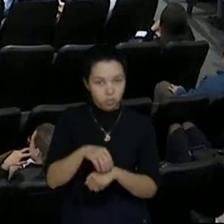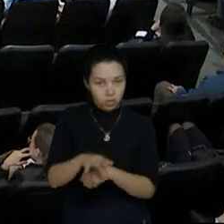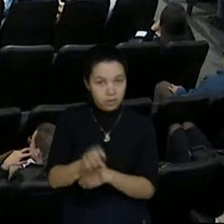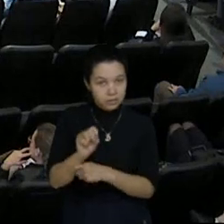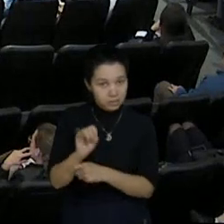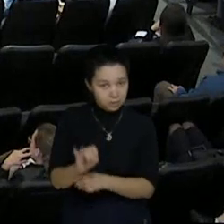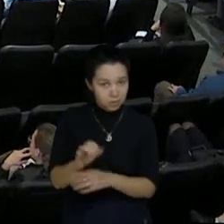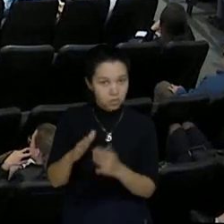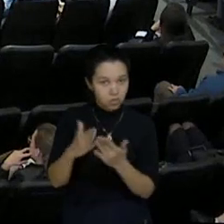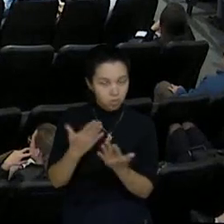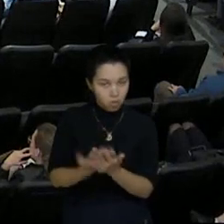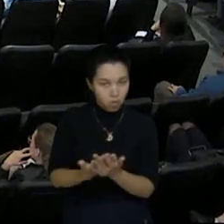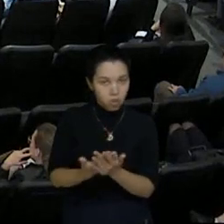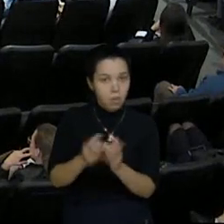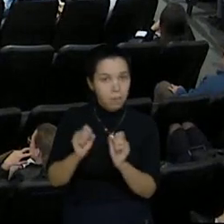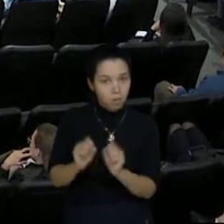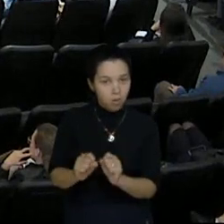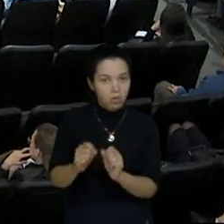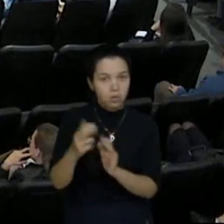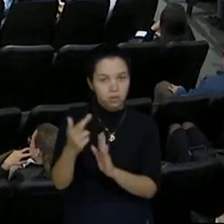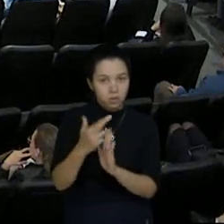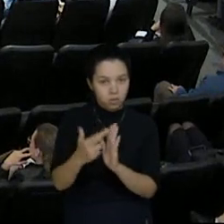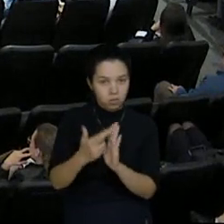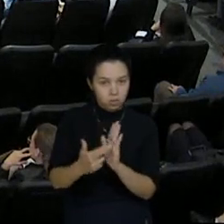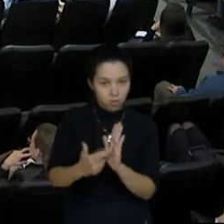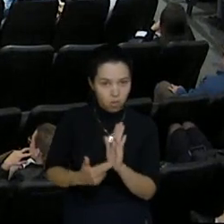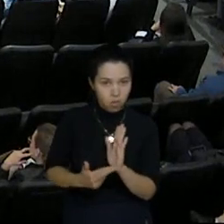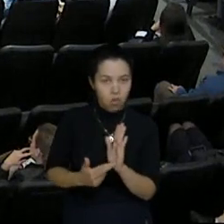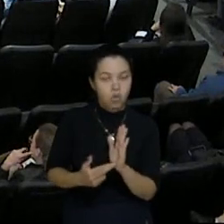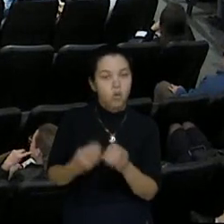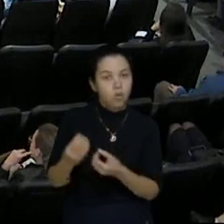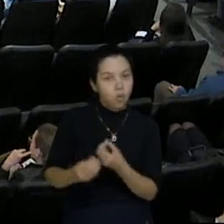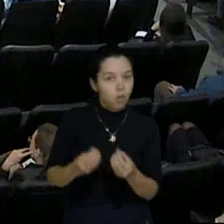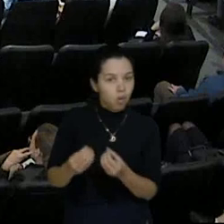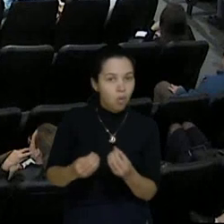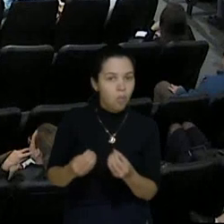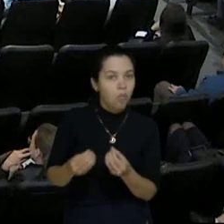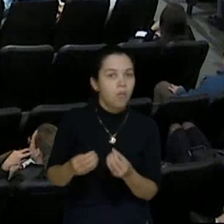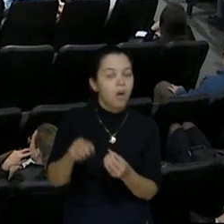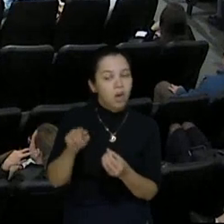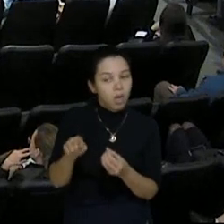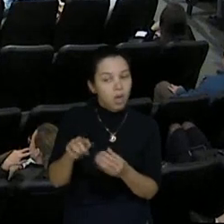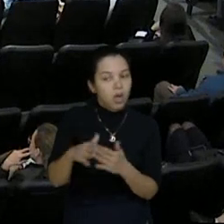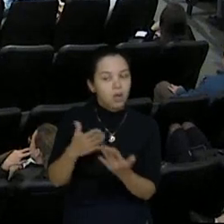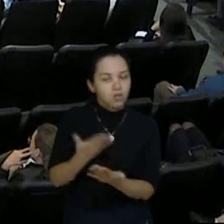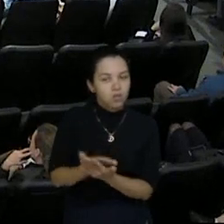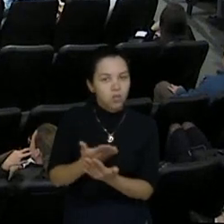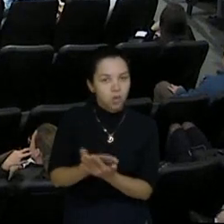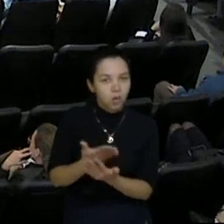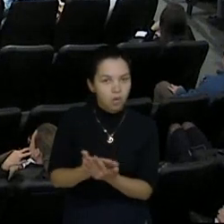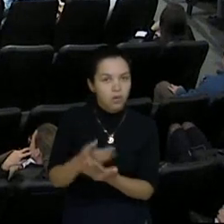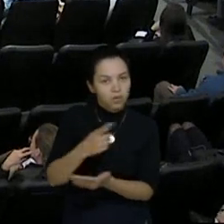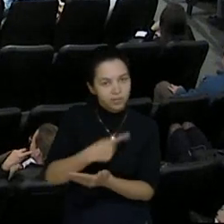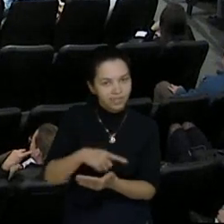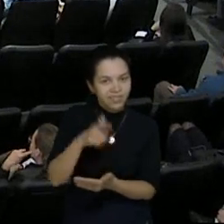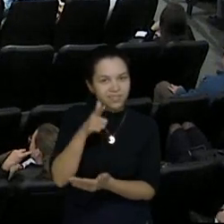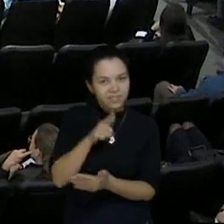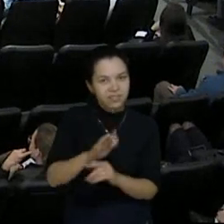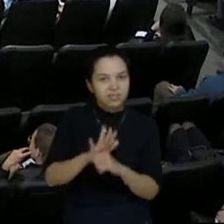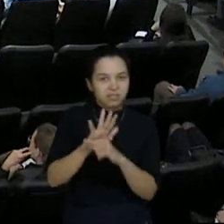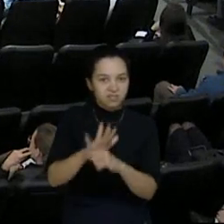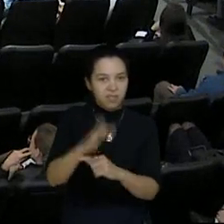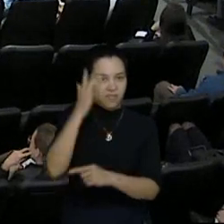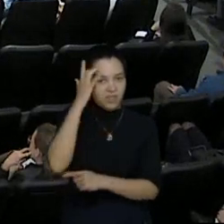um relatório de desempenho escolar no modelo do núcleo desenvolver já é um passo à frente que a gente tá dando faz